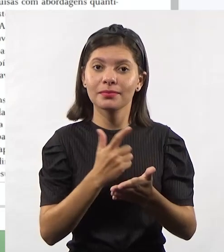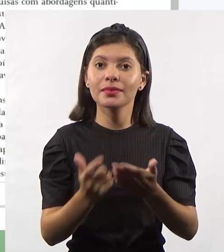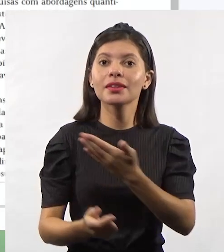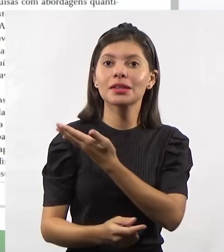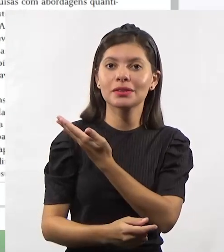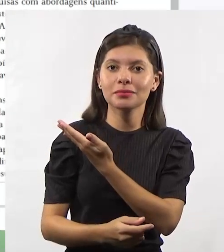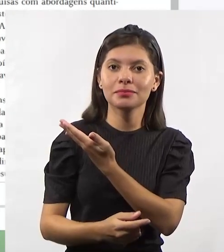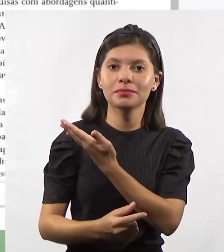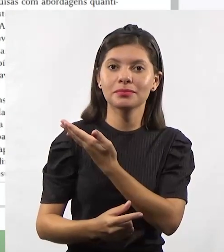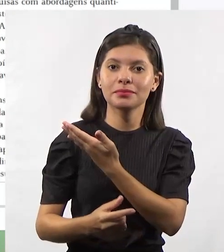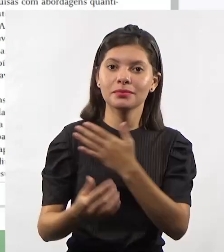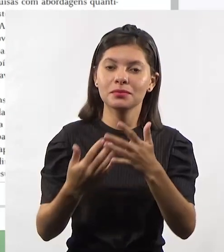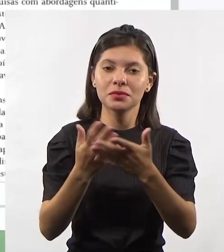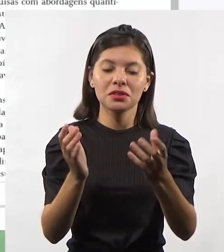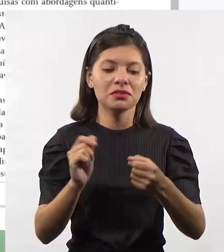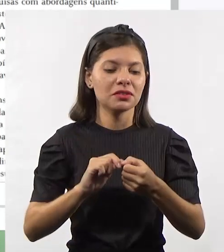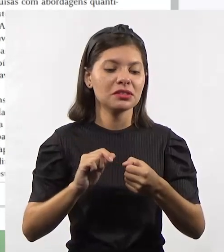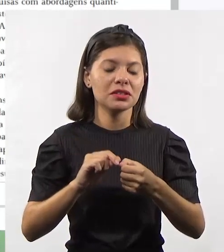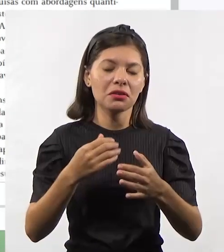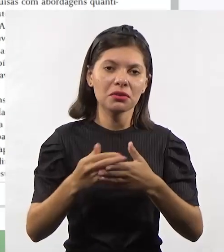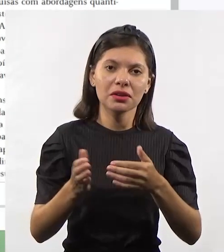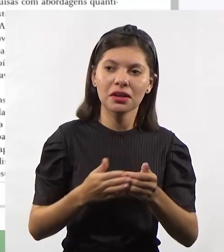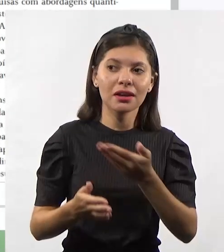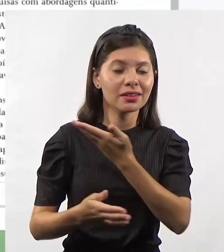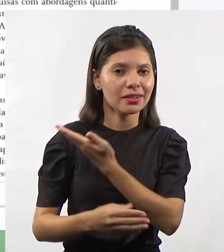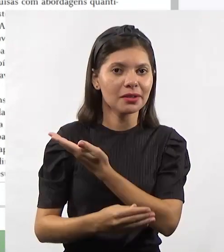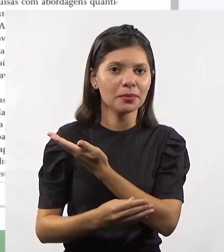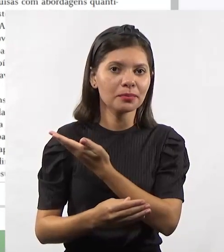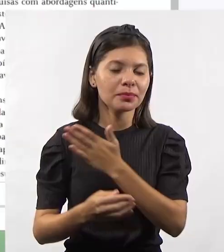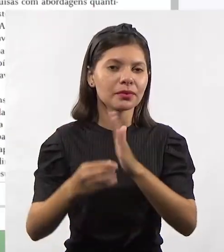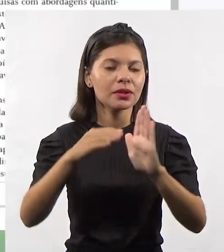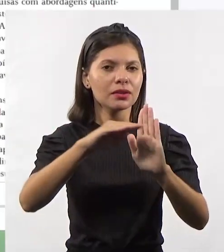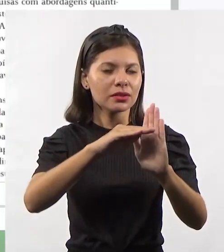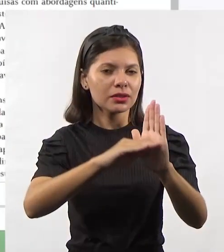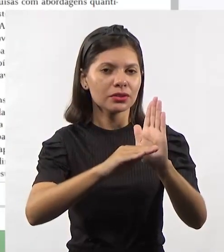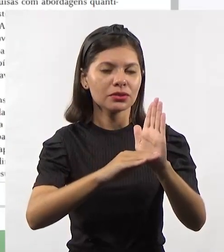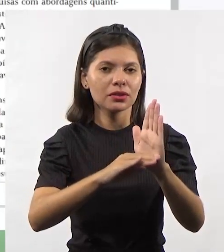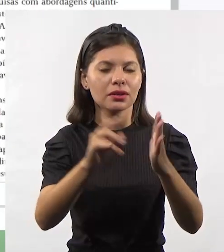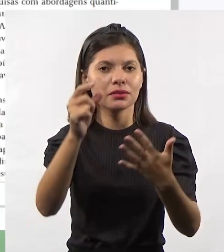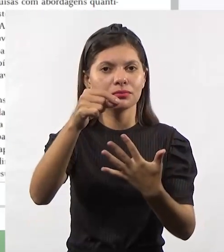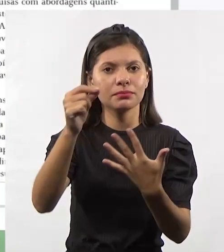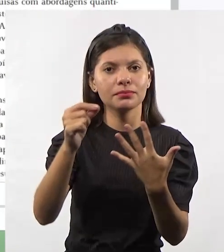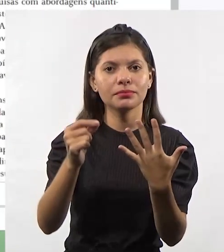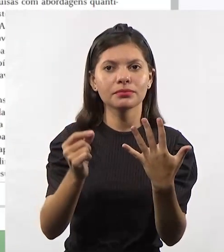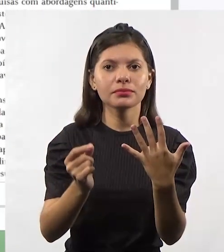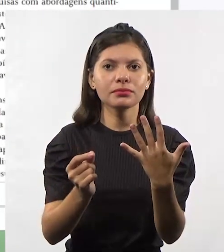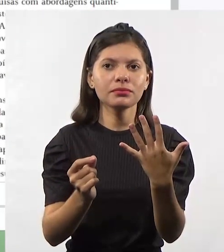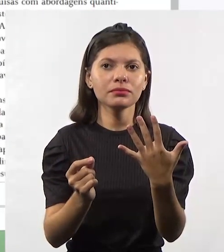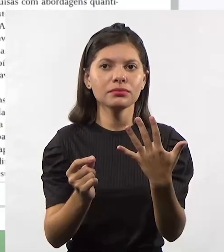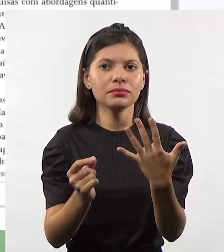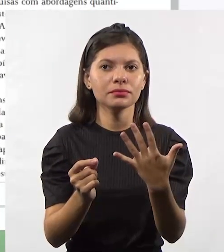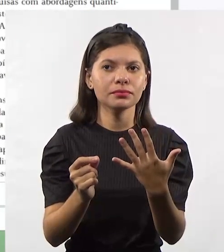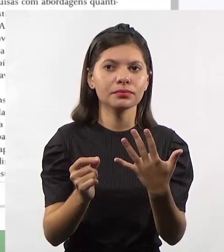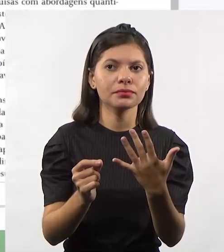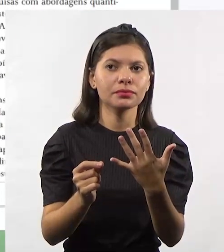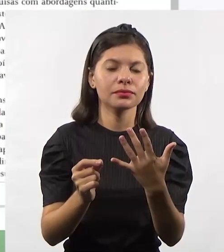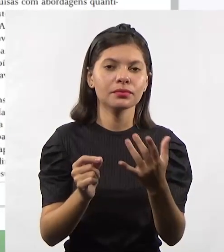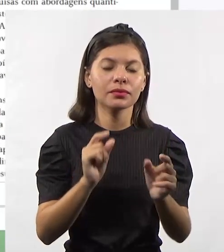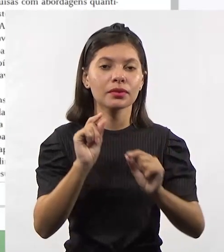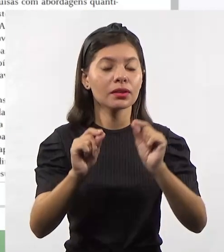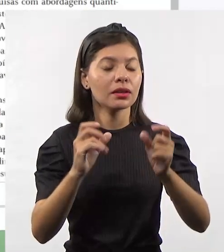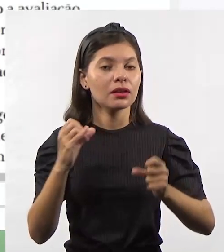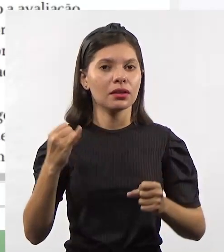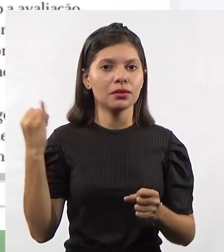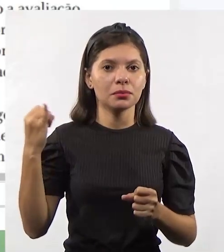Lembrando que aqui o questionário tem algumas olha alguns elementos para você elaborar as questões que é muito